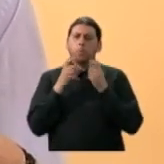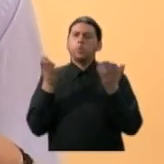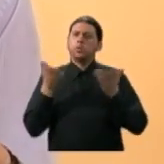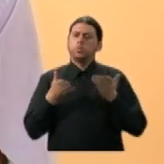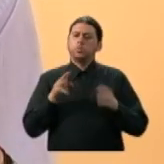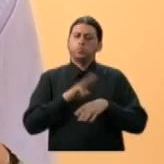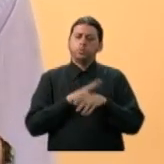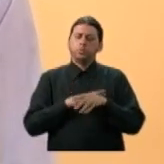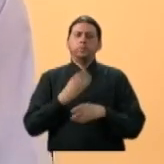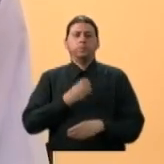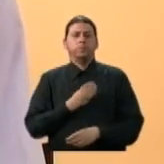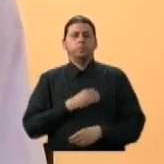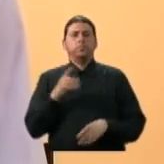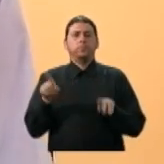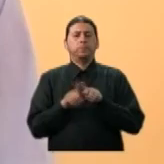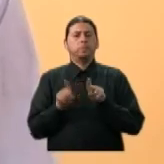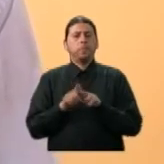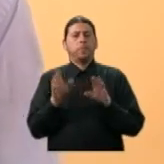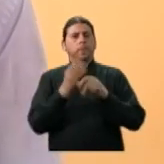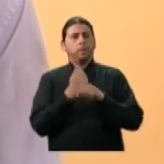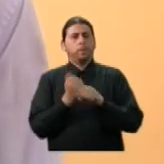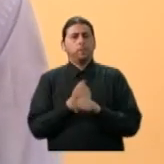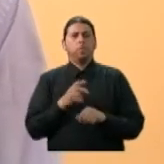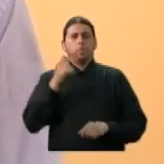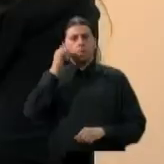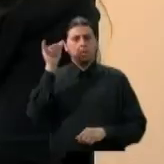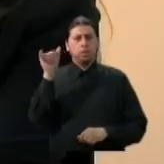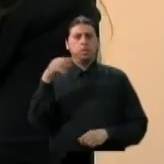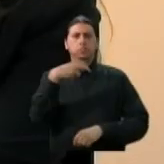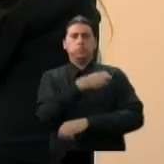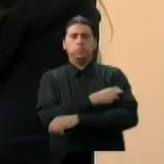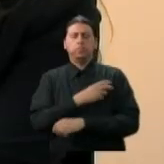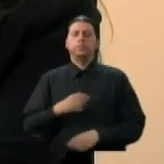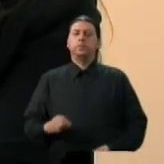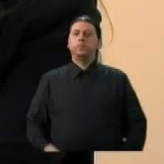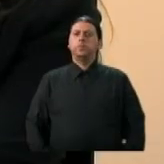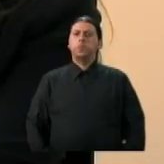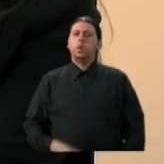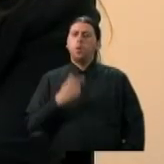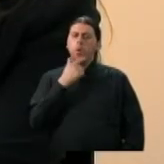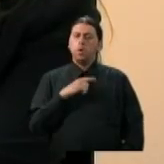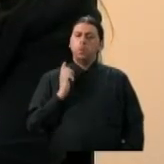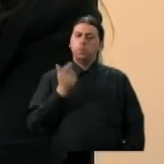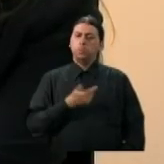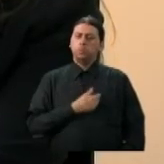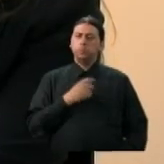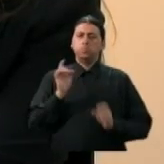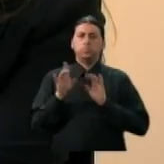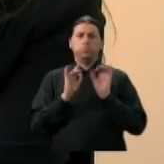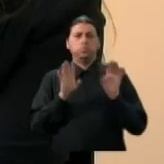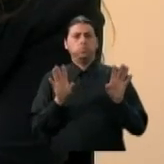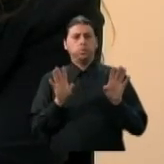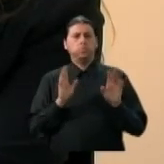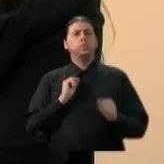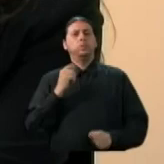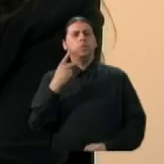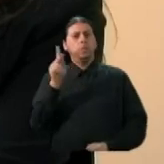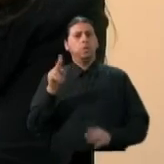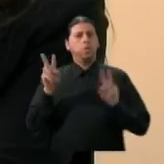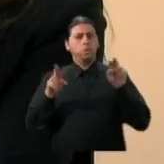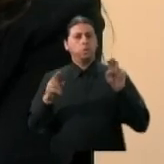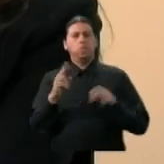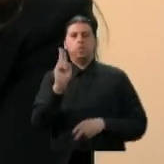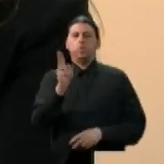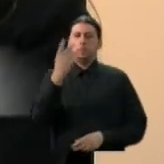atual que a gente vive, nesse contexto de prevenção através da imunização? Eu acho que a gente tem, eu acho que principalmente essa questão do